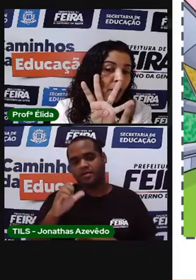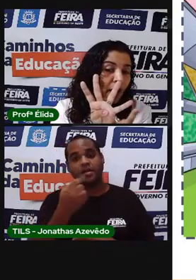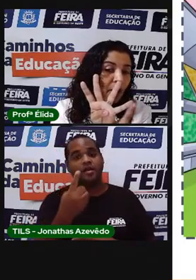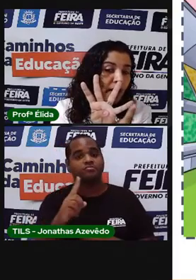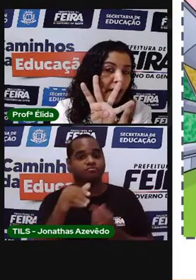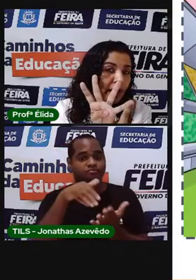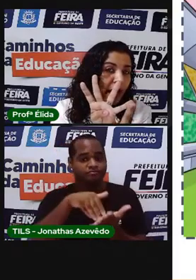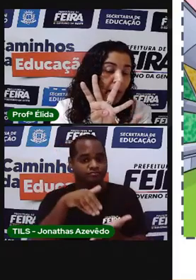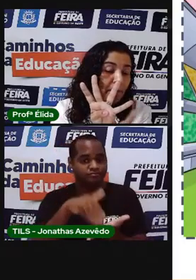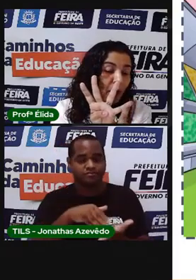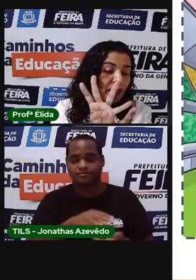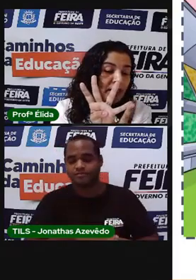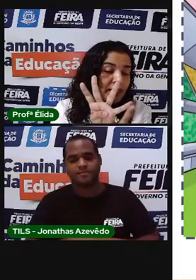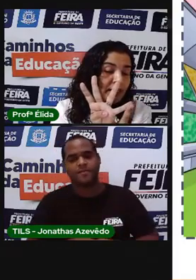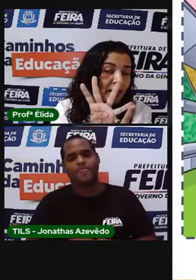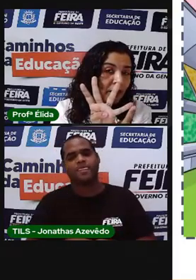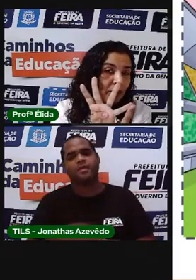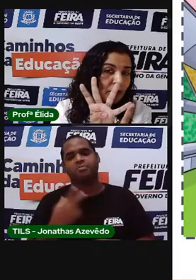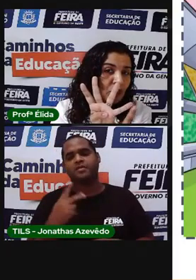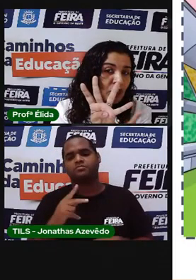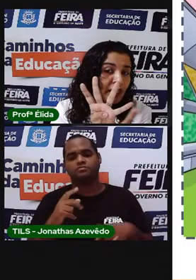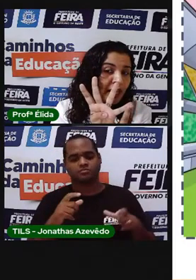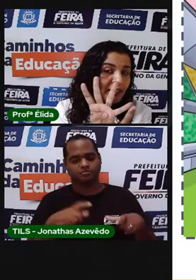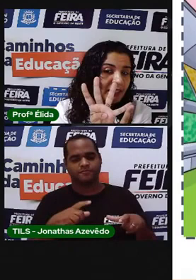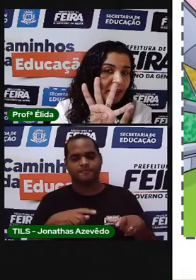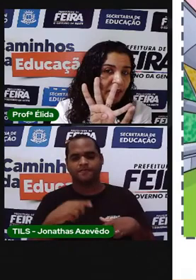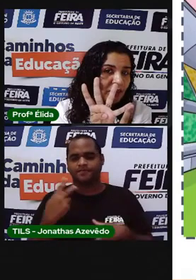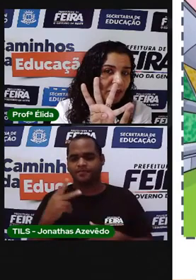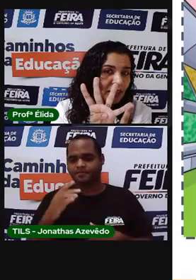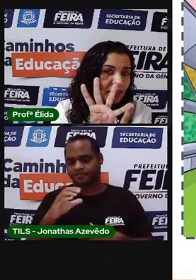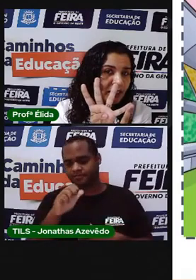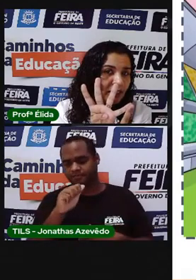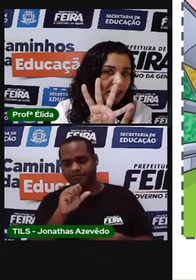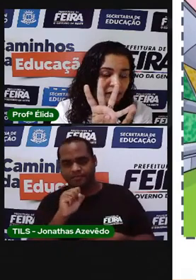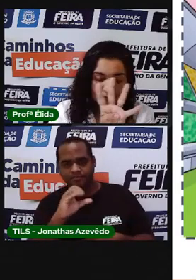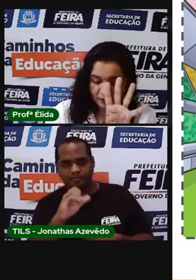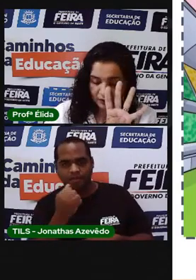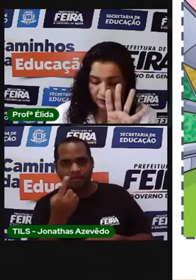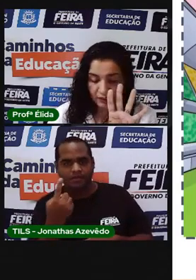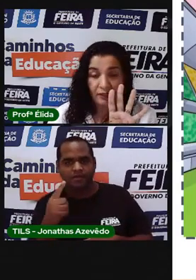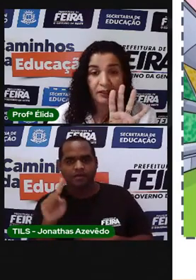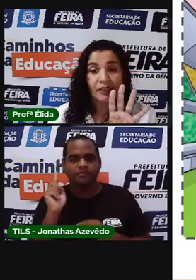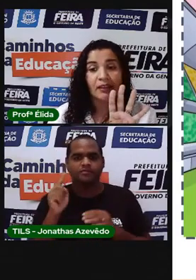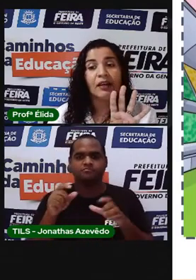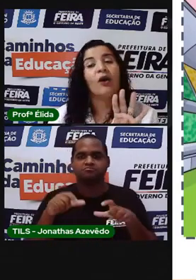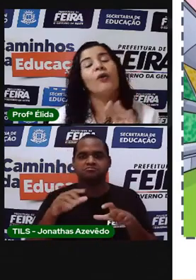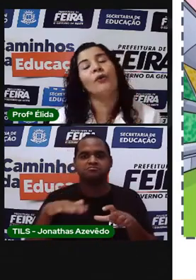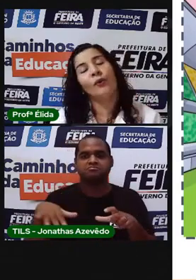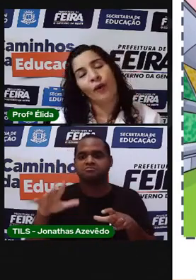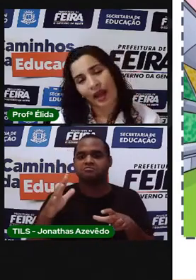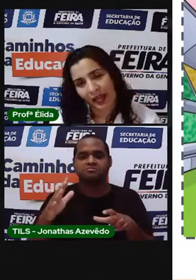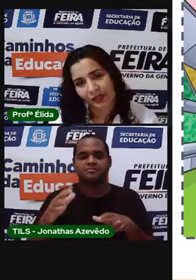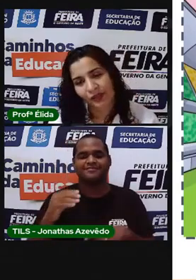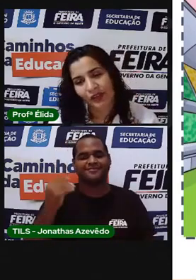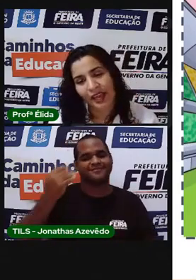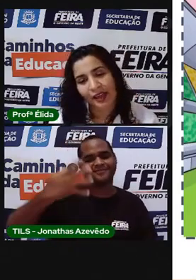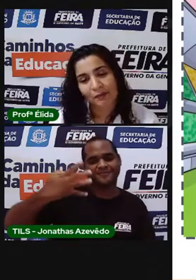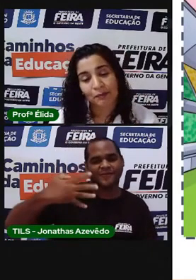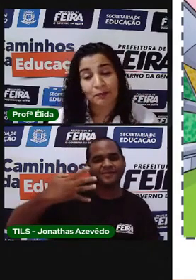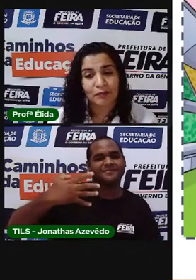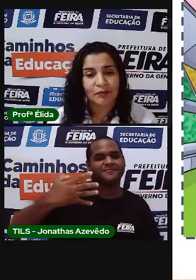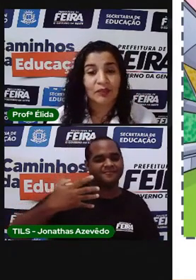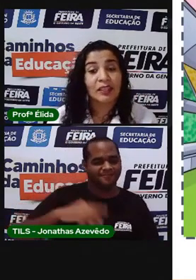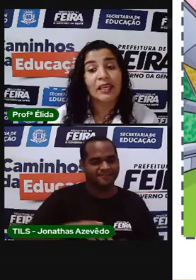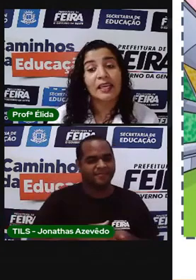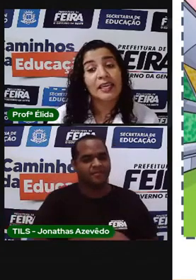Qual é a posição de Cascão na fila? O quarto lugar.